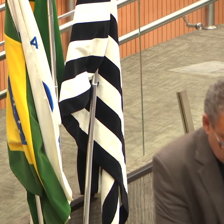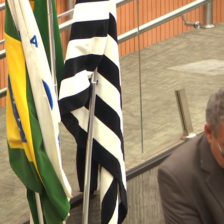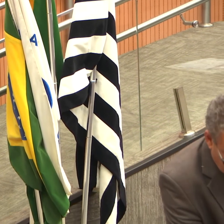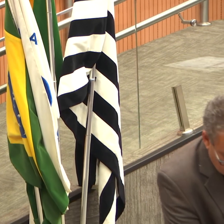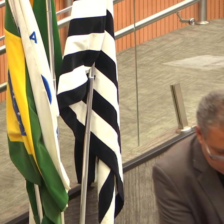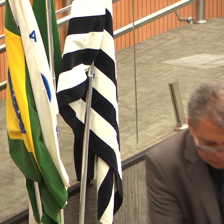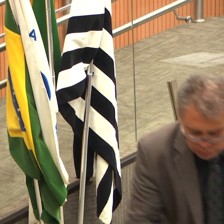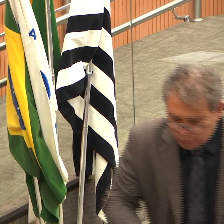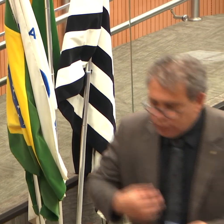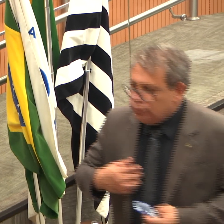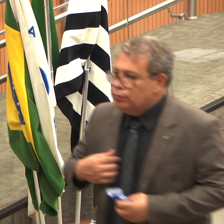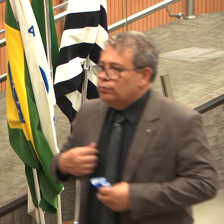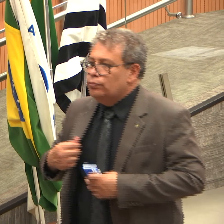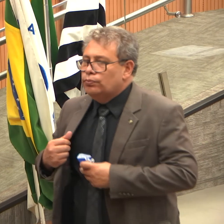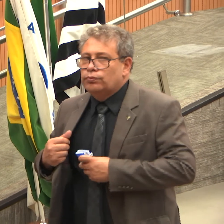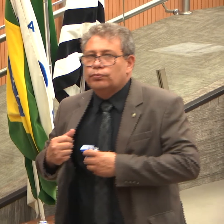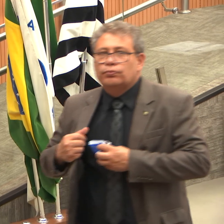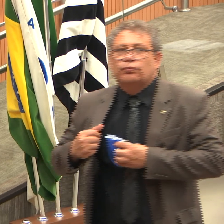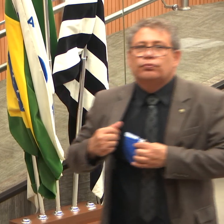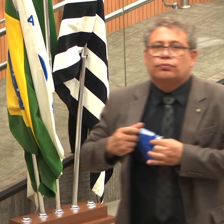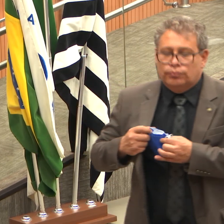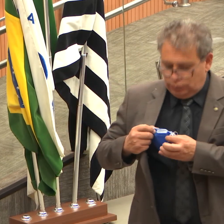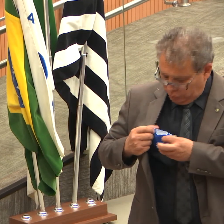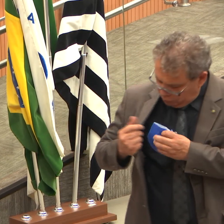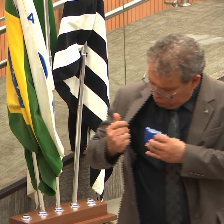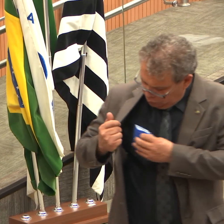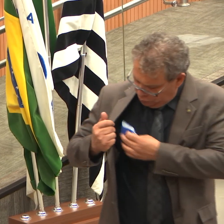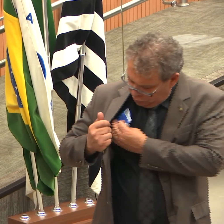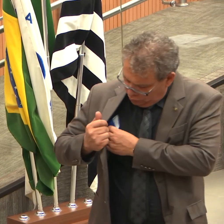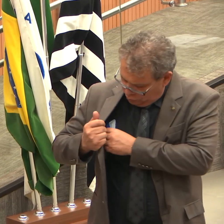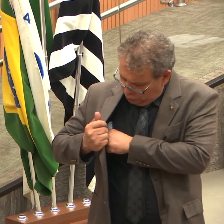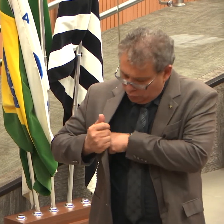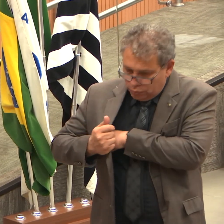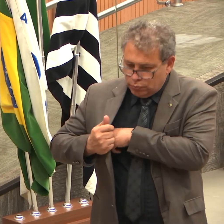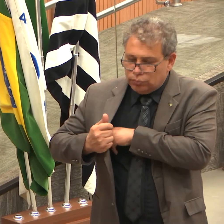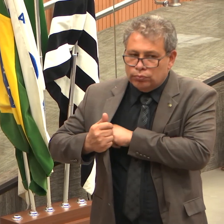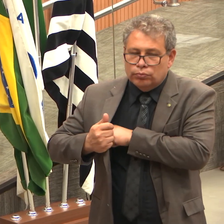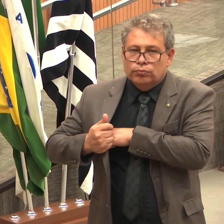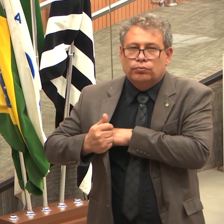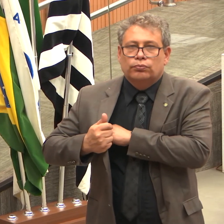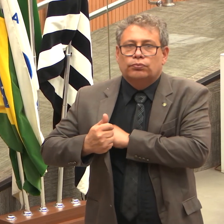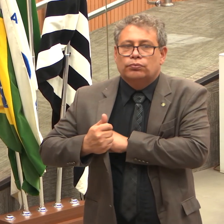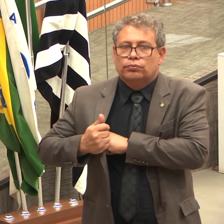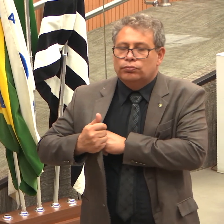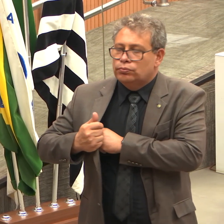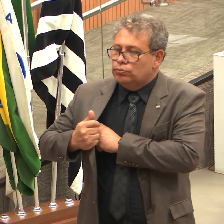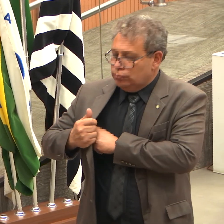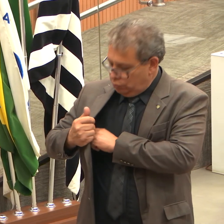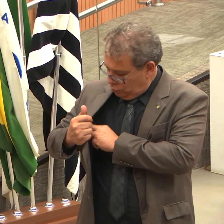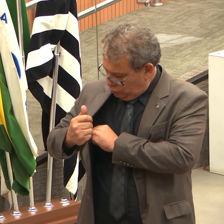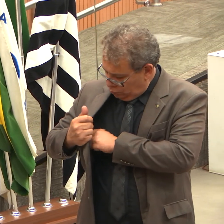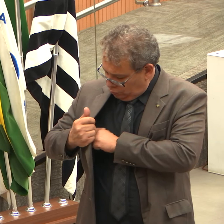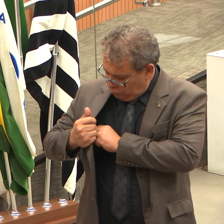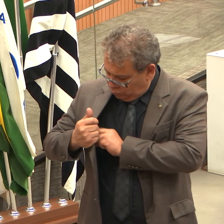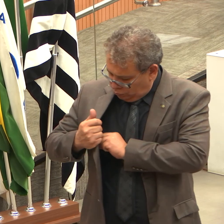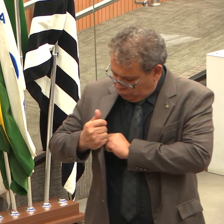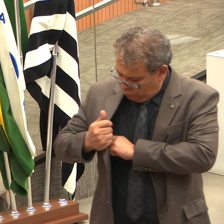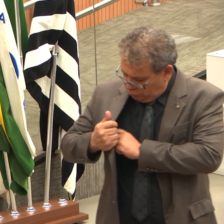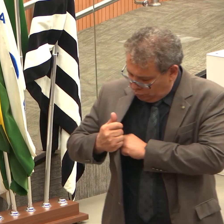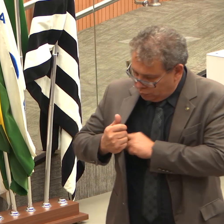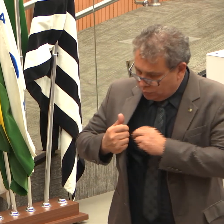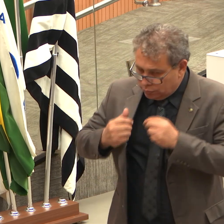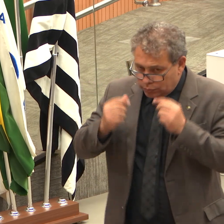vai acontecer aqui dentro do Legislativo nas próximas semanas, até o dia 15 de abril, portanto, nenhuma reunião ordinária, apenas